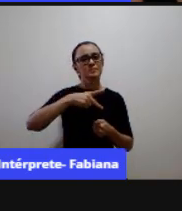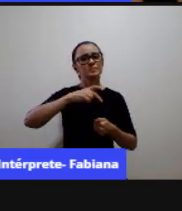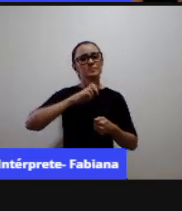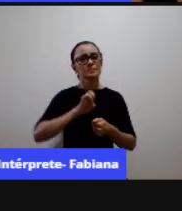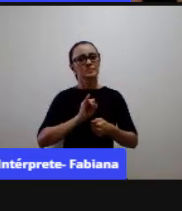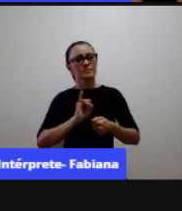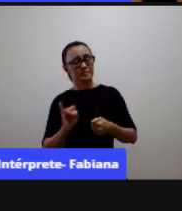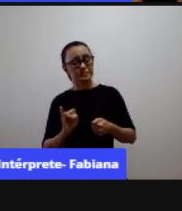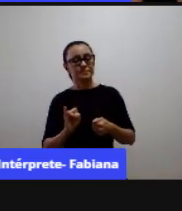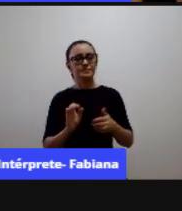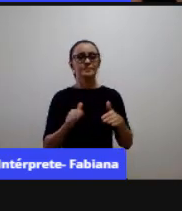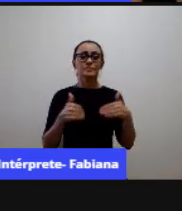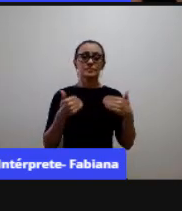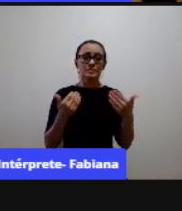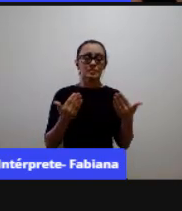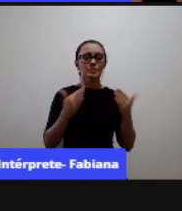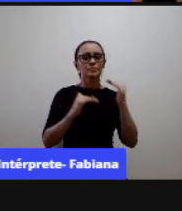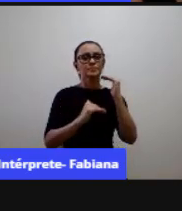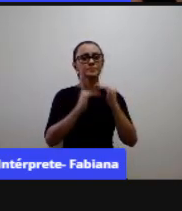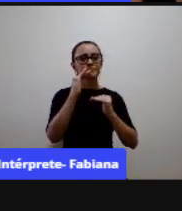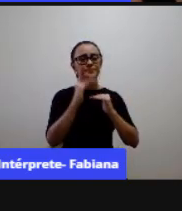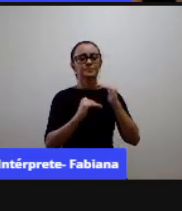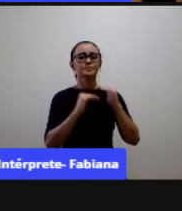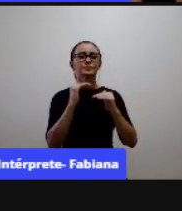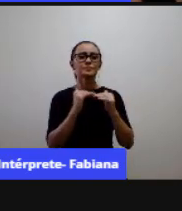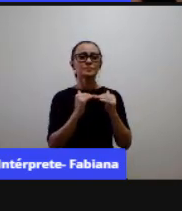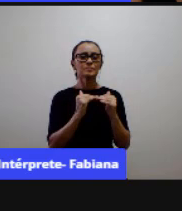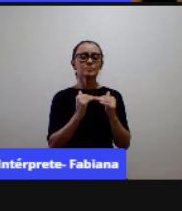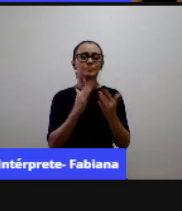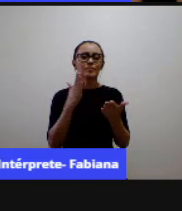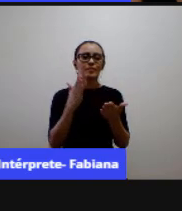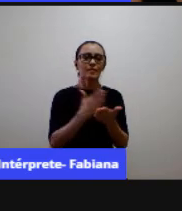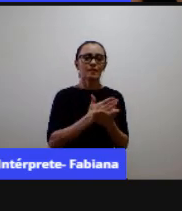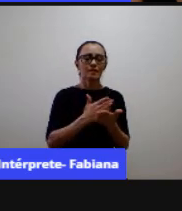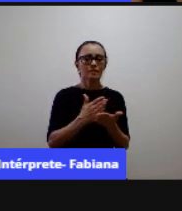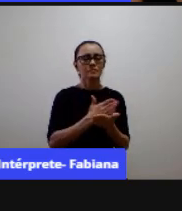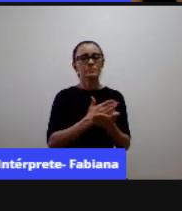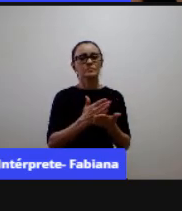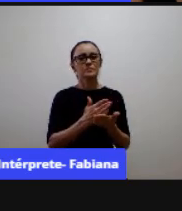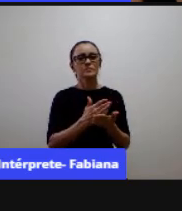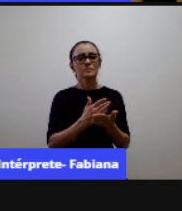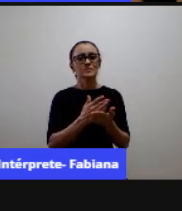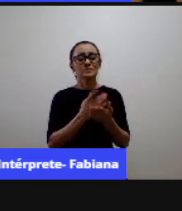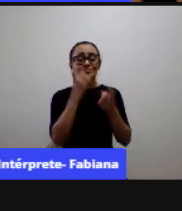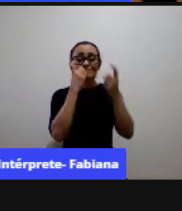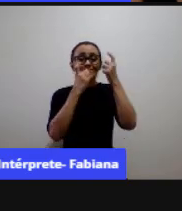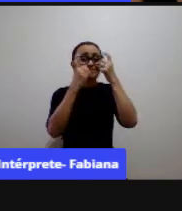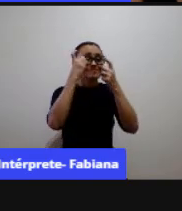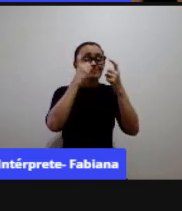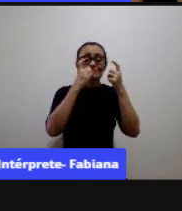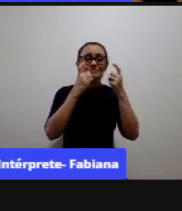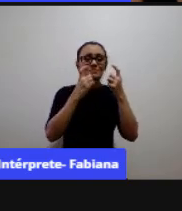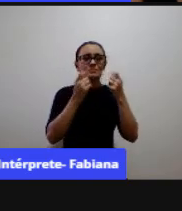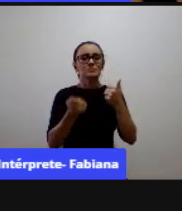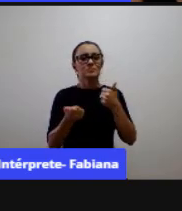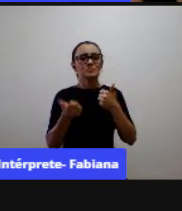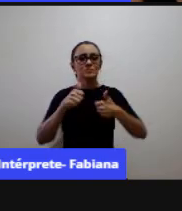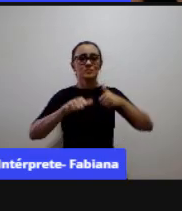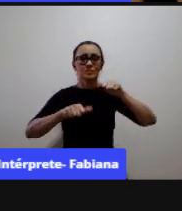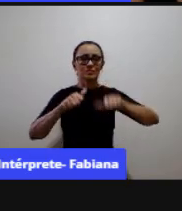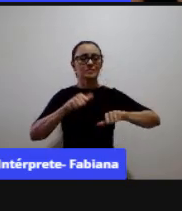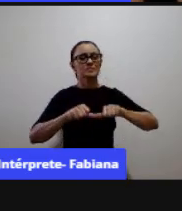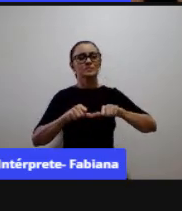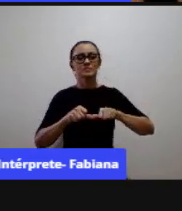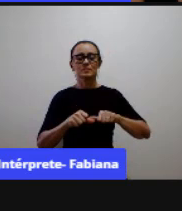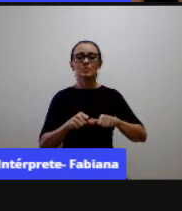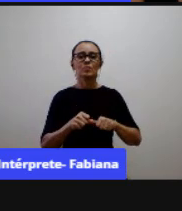Então, assim, os profissionais têm realmente uma preocupação com cada avaliação dessa, seja